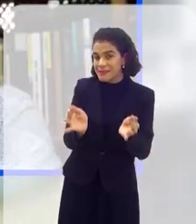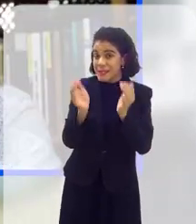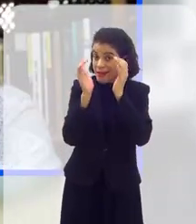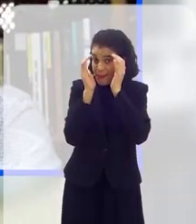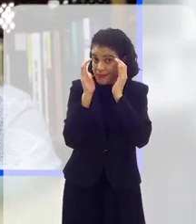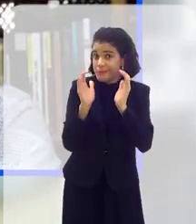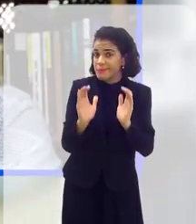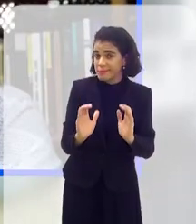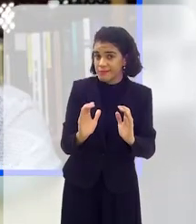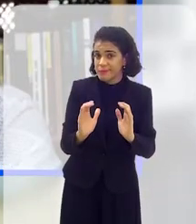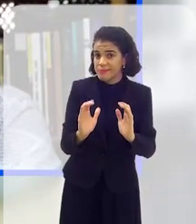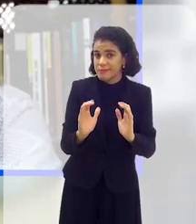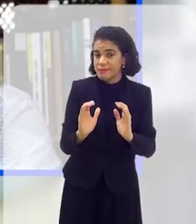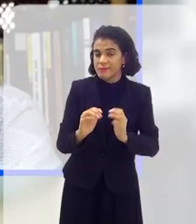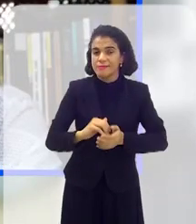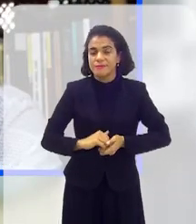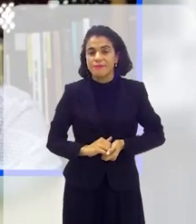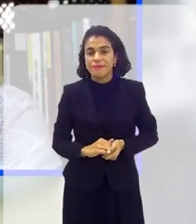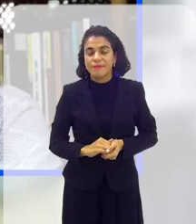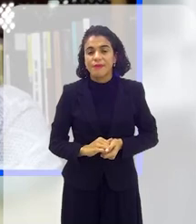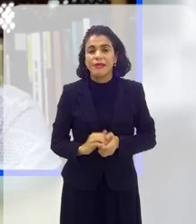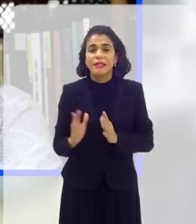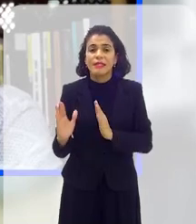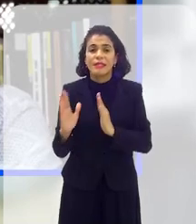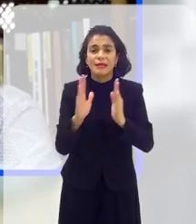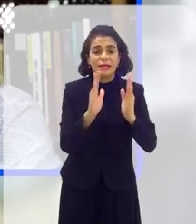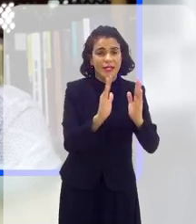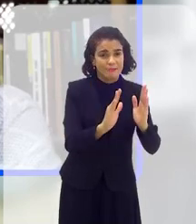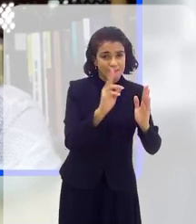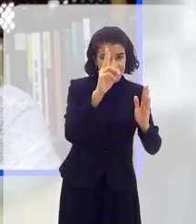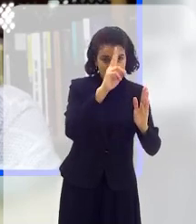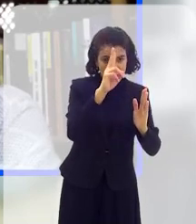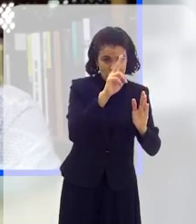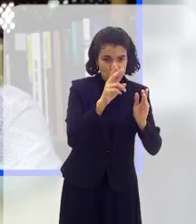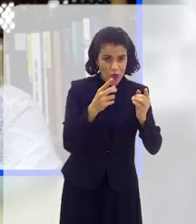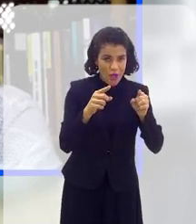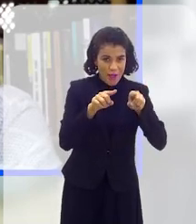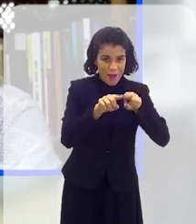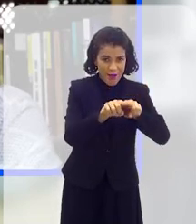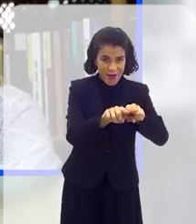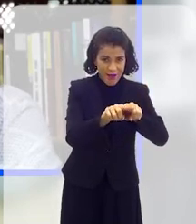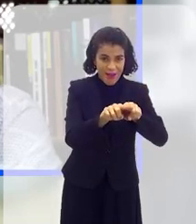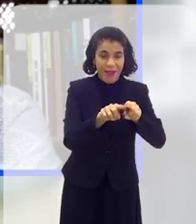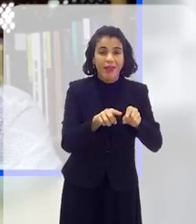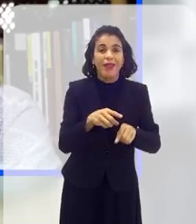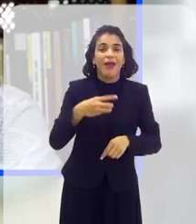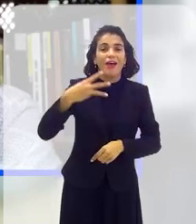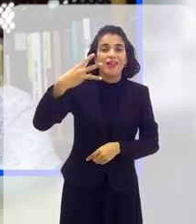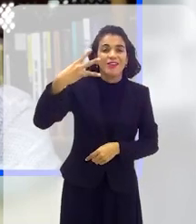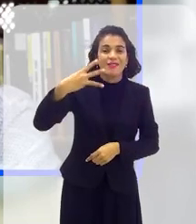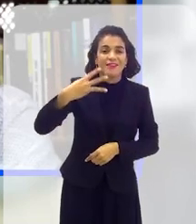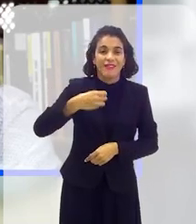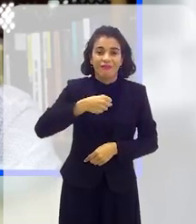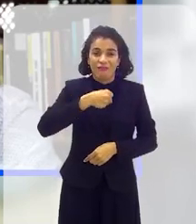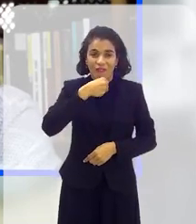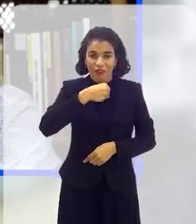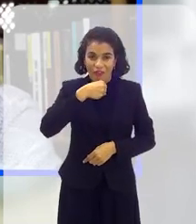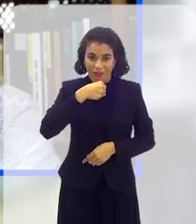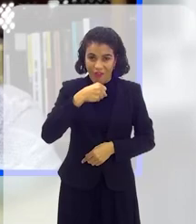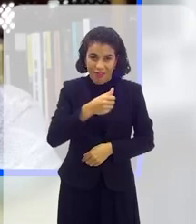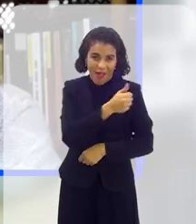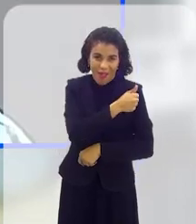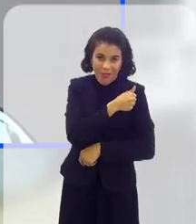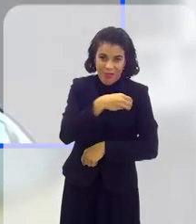delicada e respeitosa. E a parte da história paralela, que é a do trisavô da aluna,